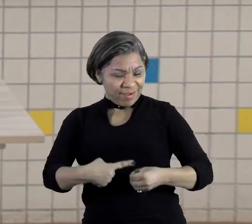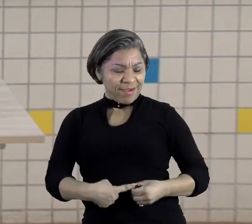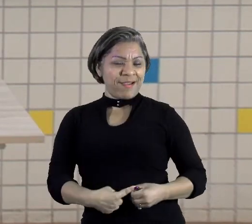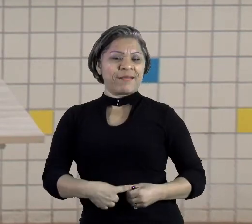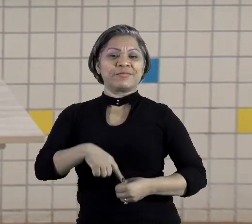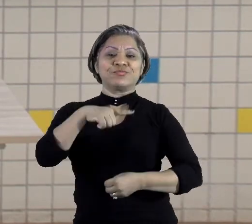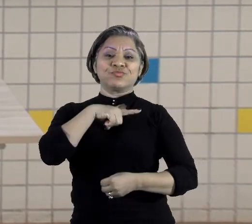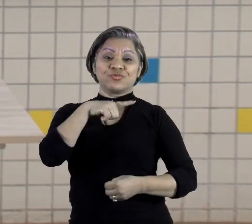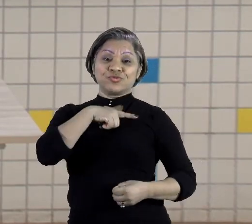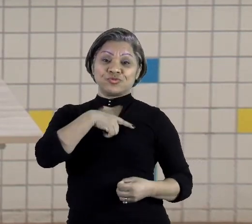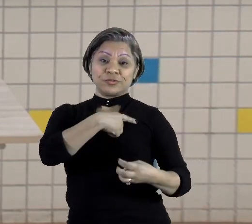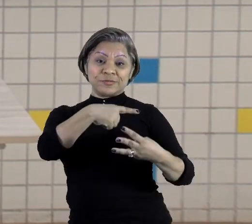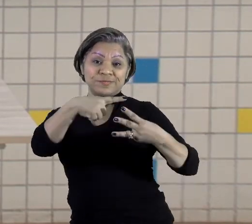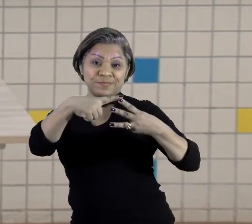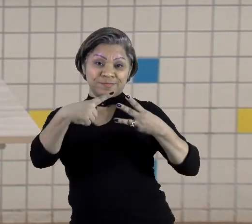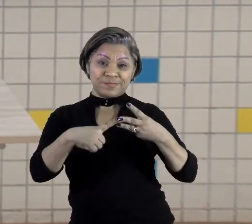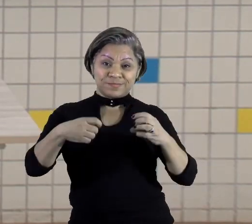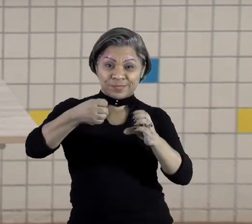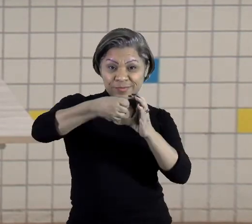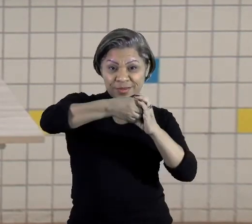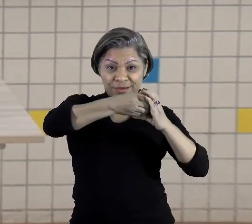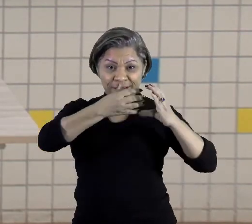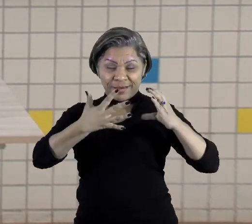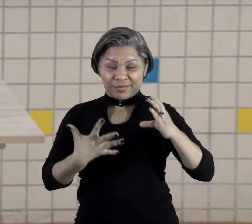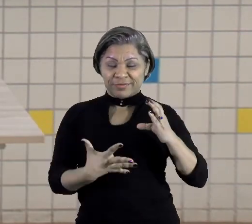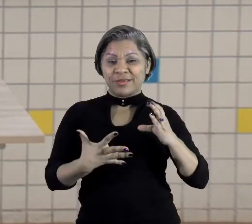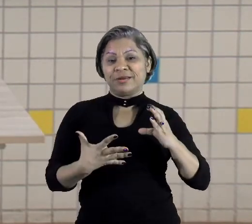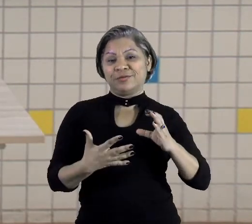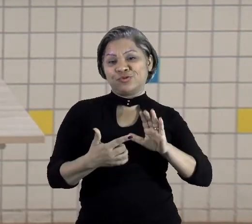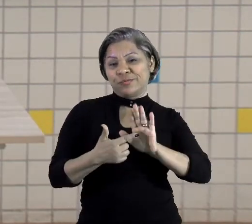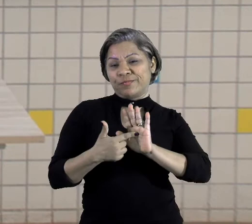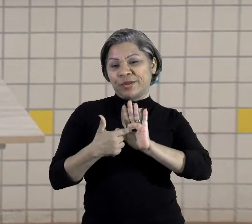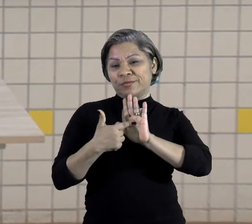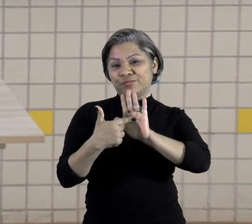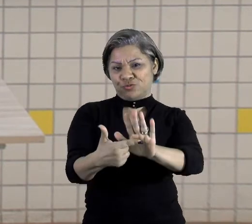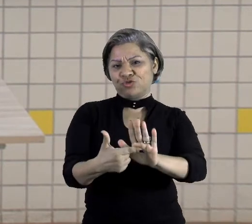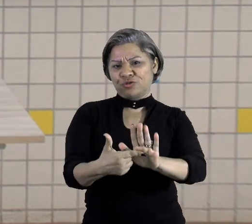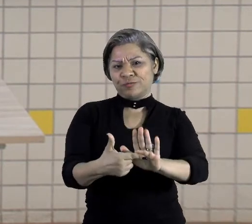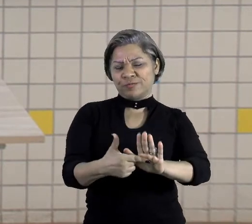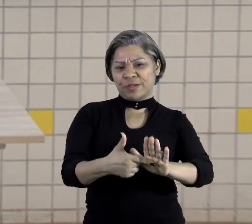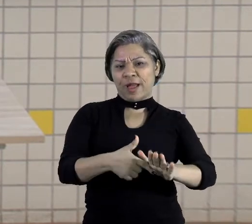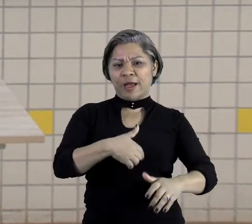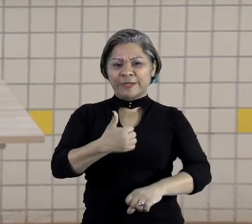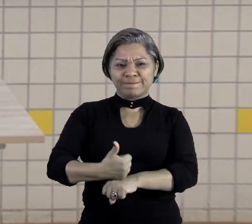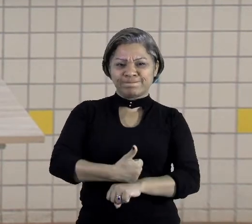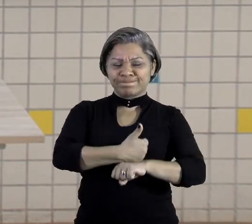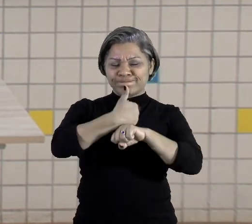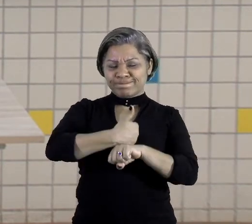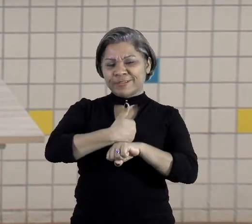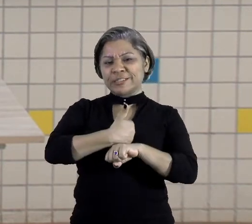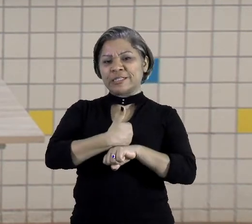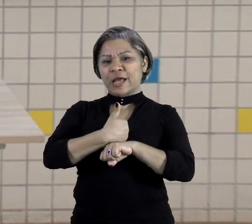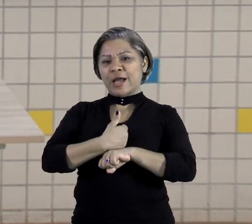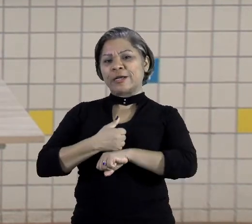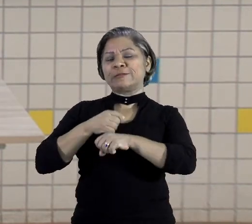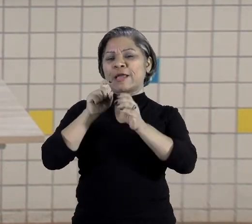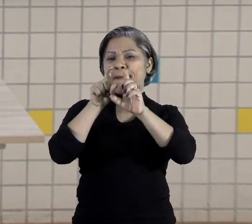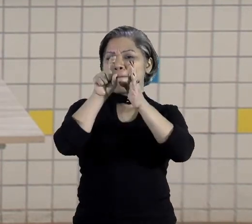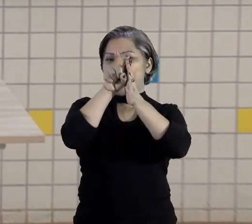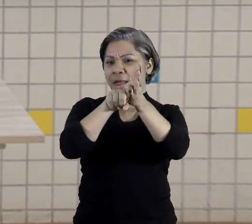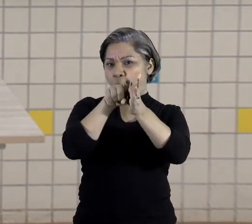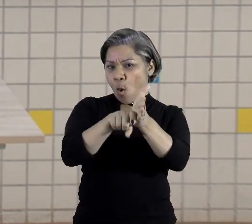3 características. Tem um destaque no PIB primário, que é do PIB da agricultura e da pecuária.